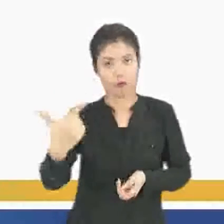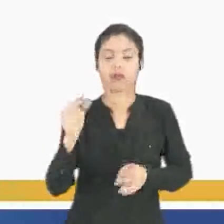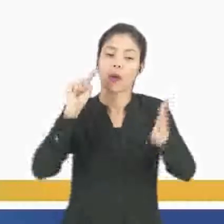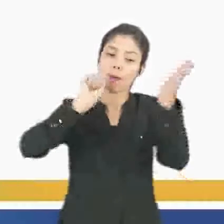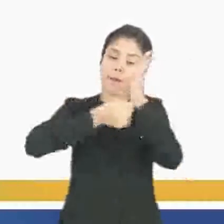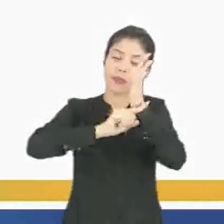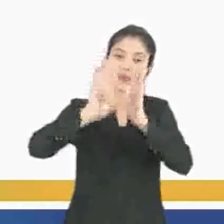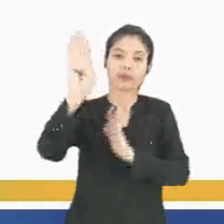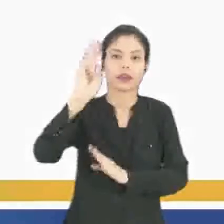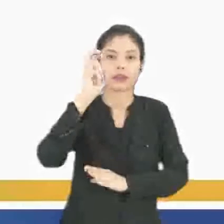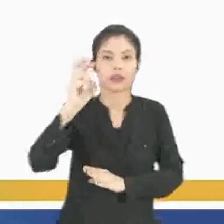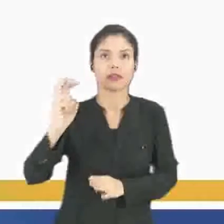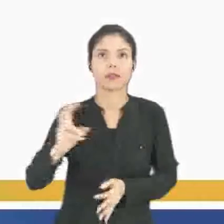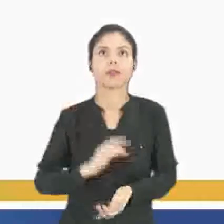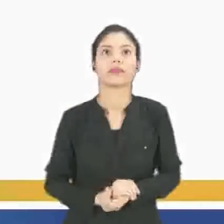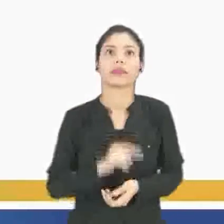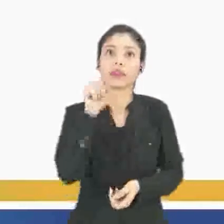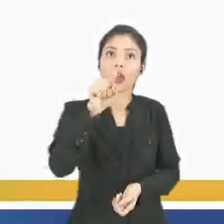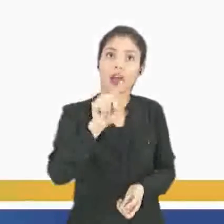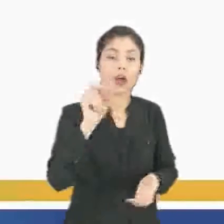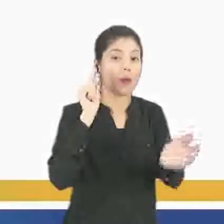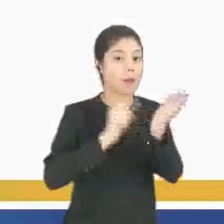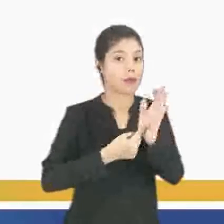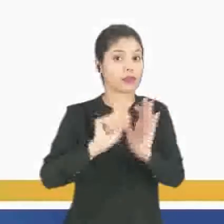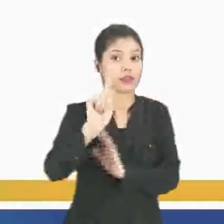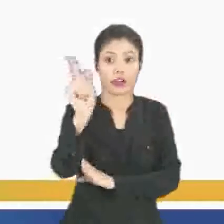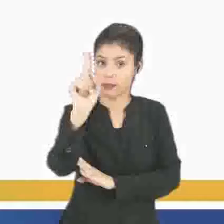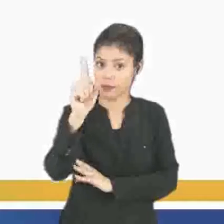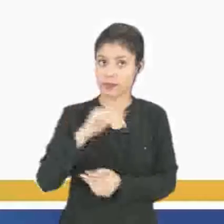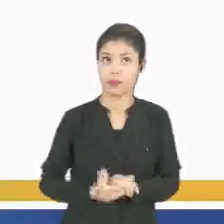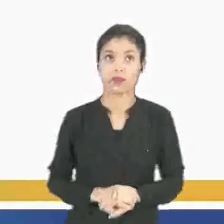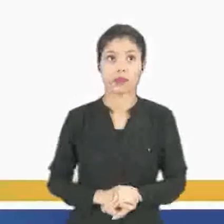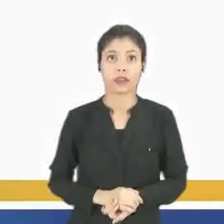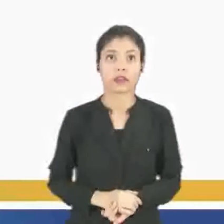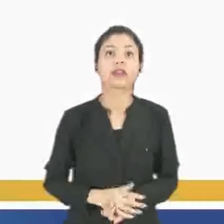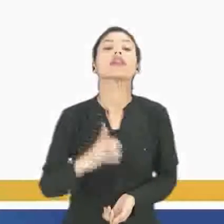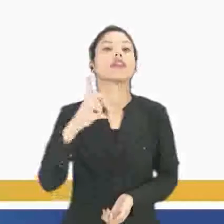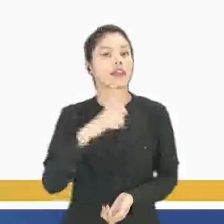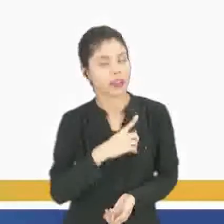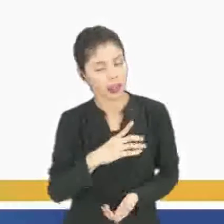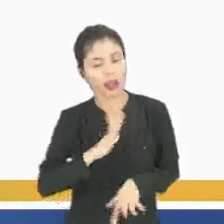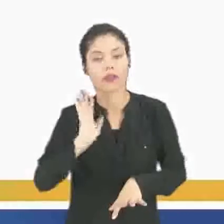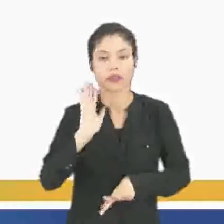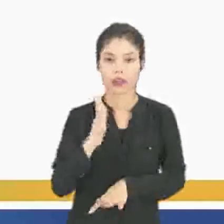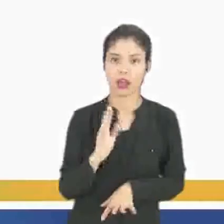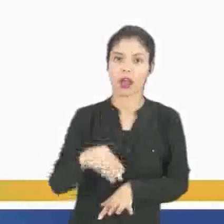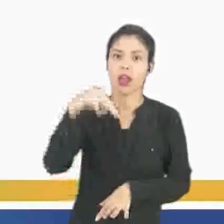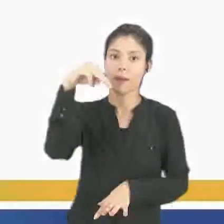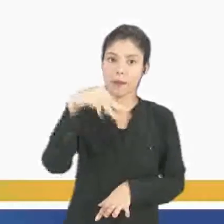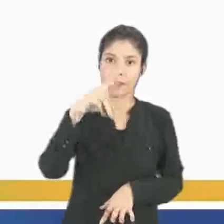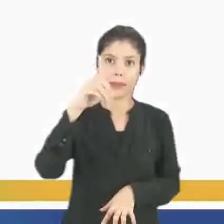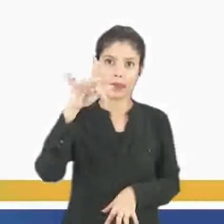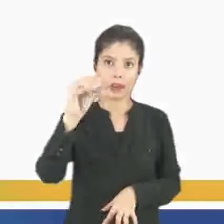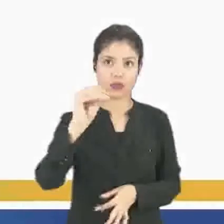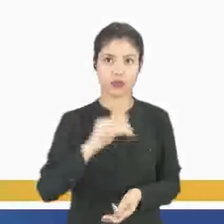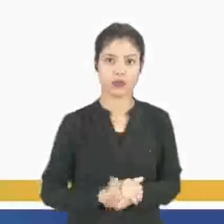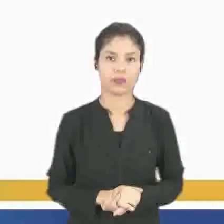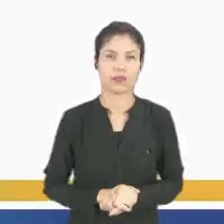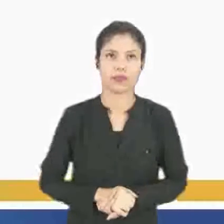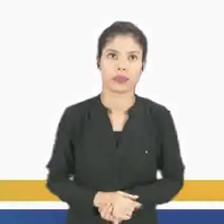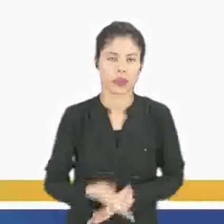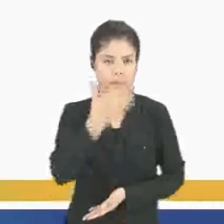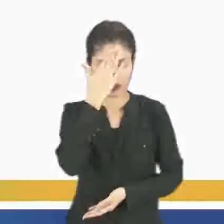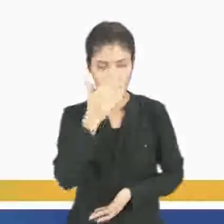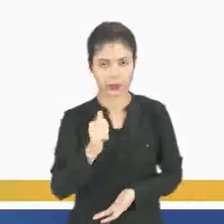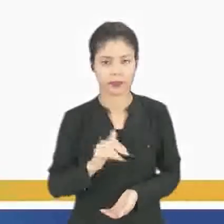o ponto B, 5 e 5. Aqui não é mais o ponto G em relação ao baricentro. Eu tenho aqui questões referentes ao ponto médio. Então, eu